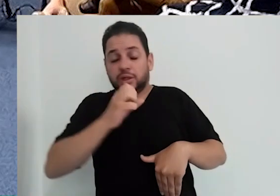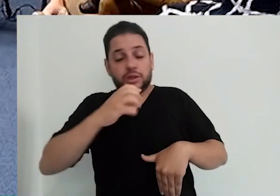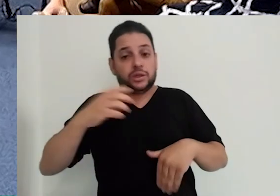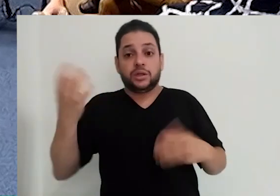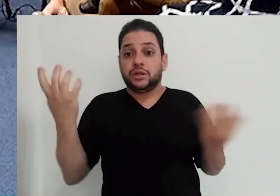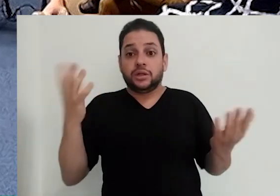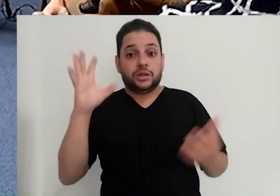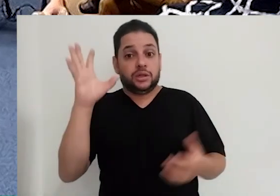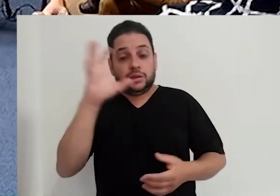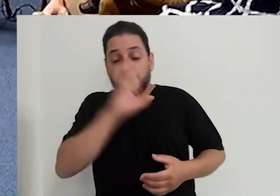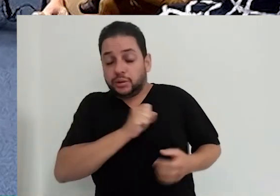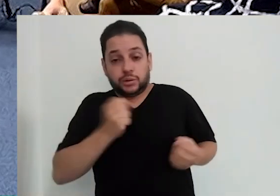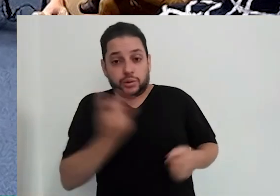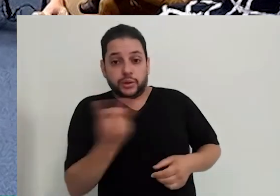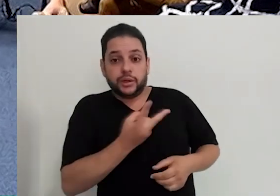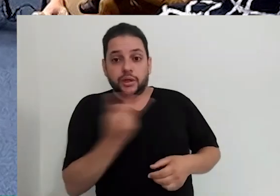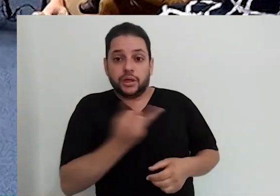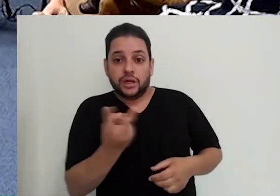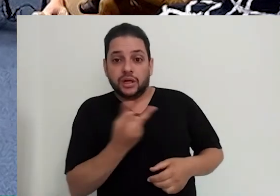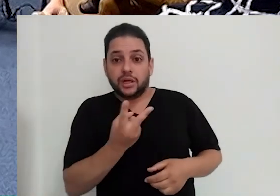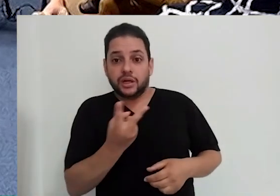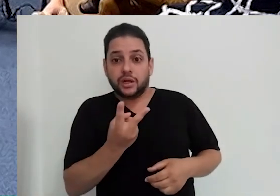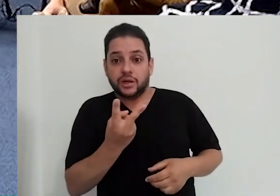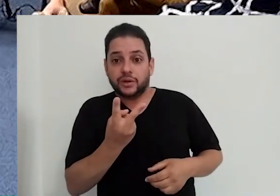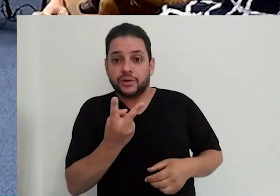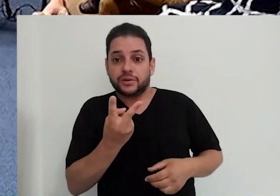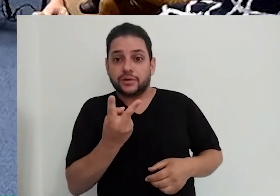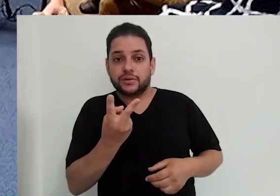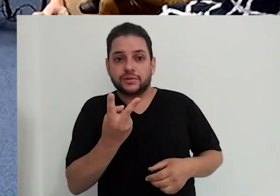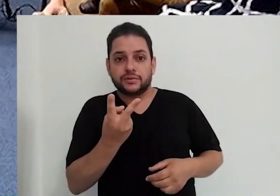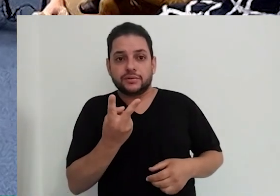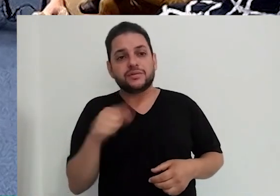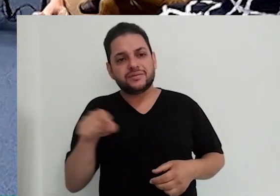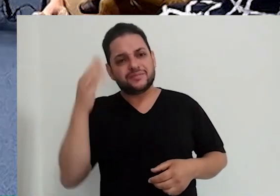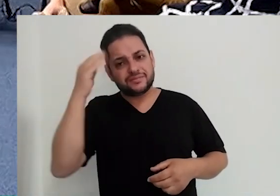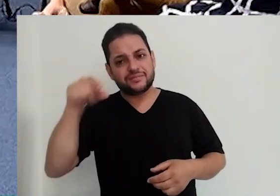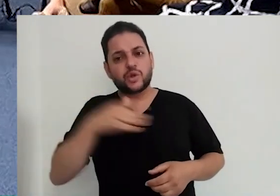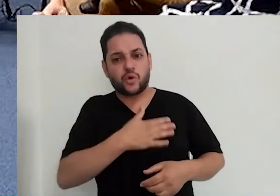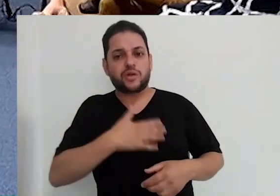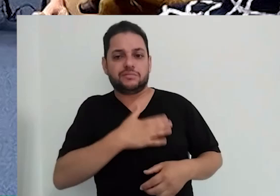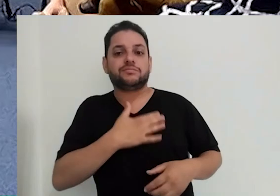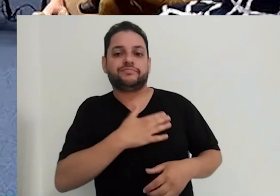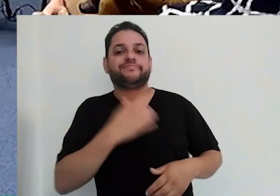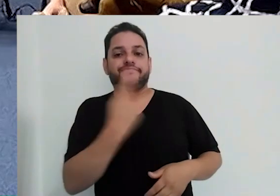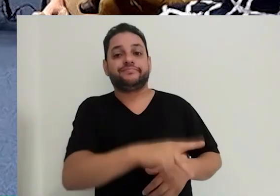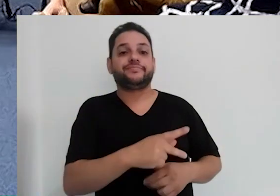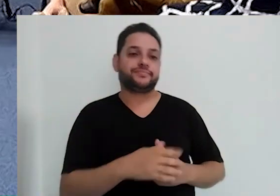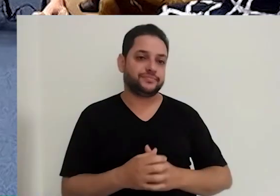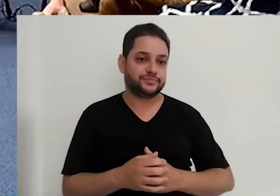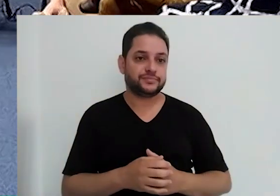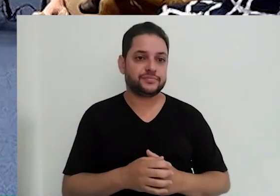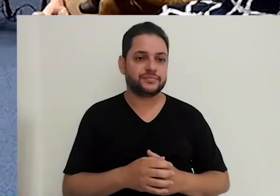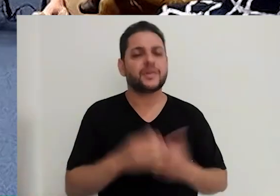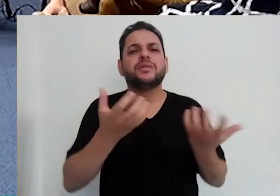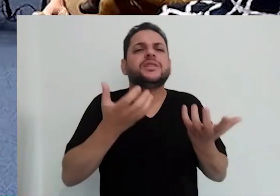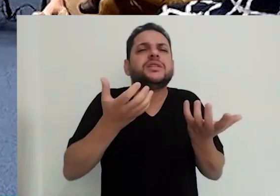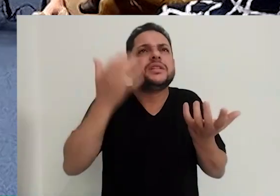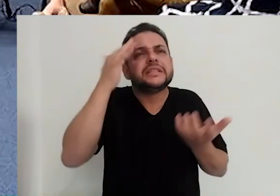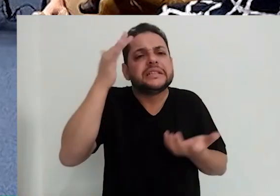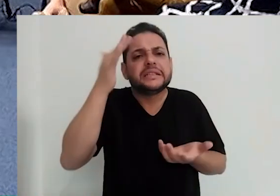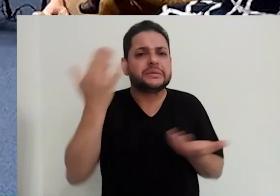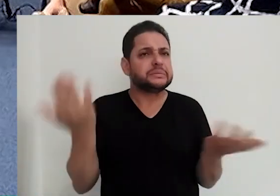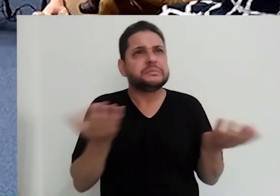entendeu então então eu tenho certeza eu sei que ele gostava dela eh e e eu queria entender